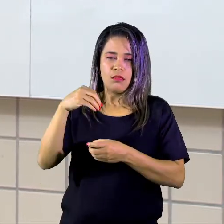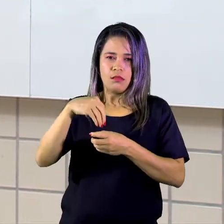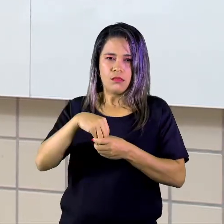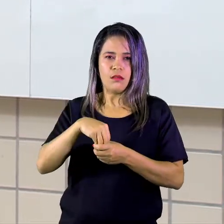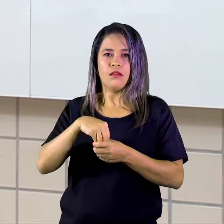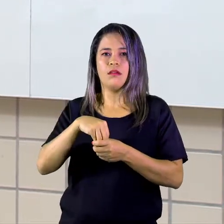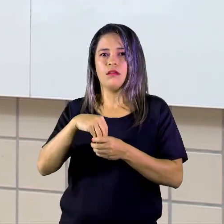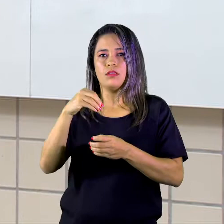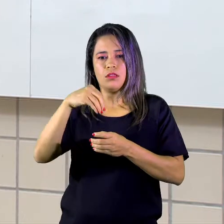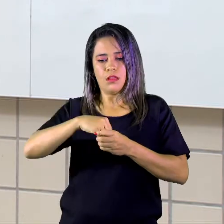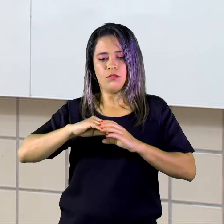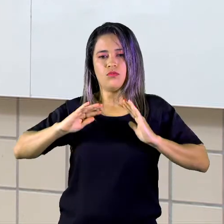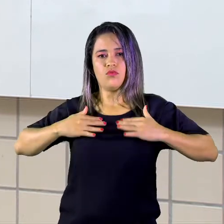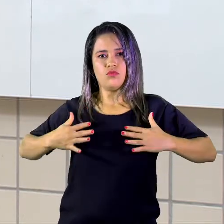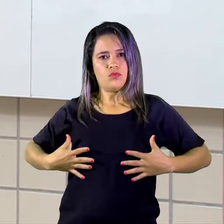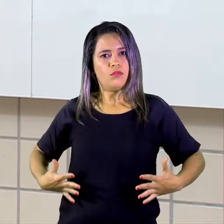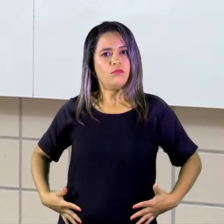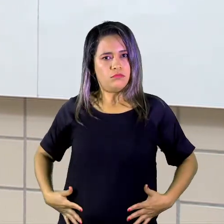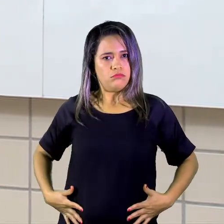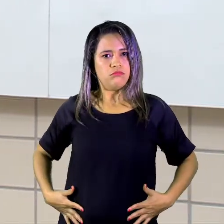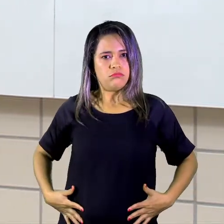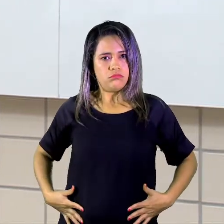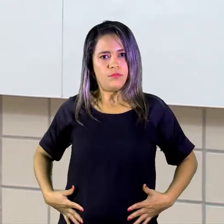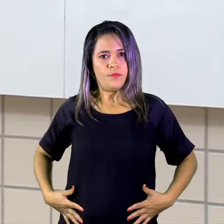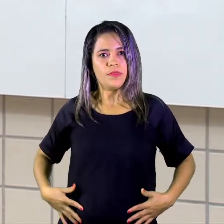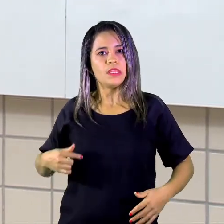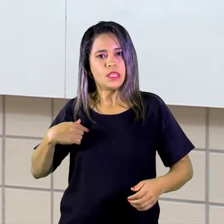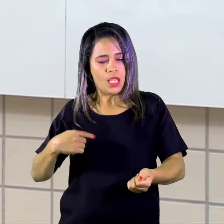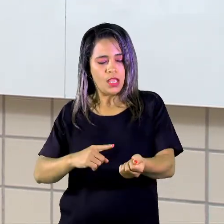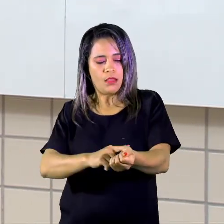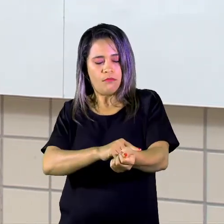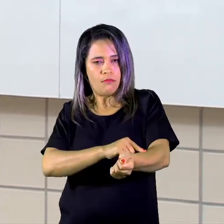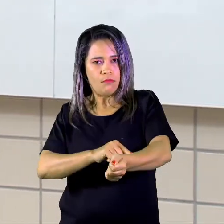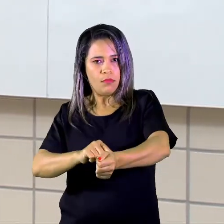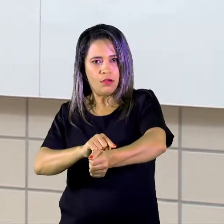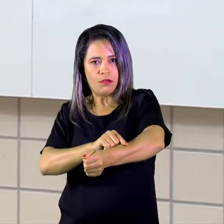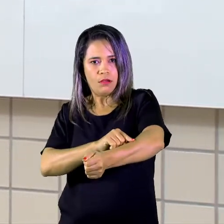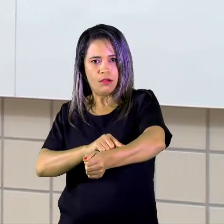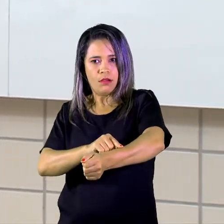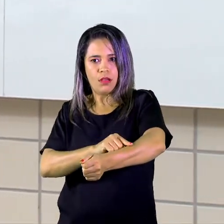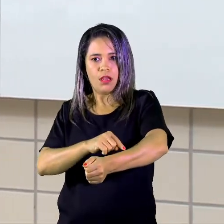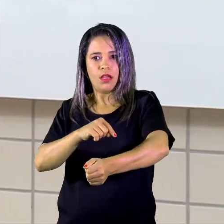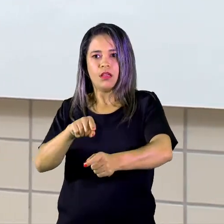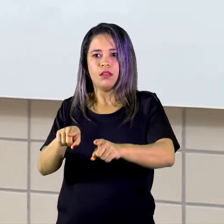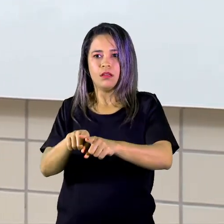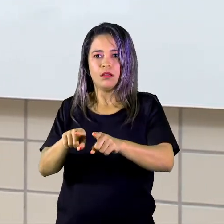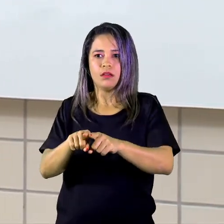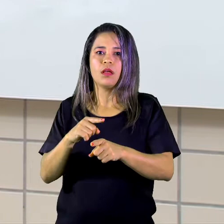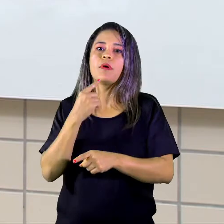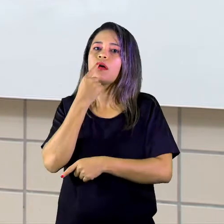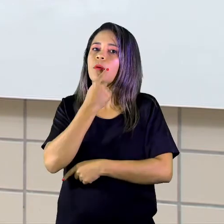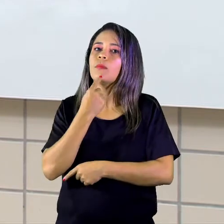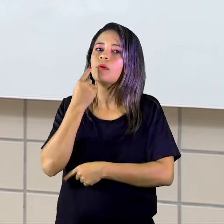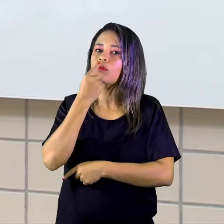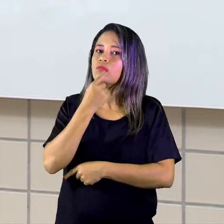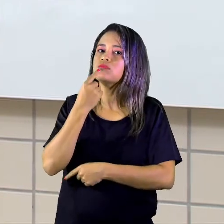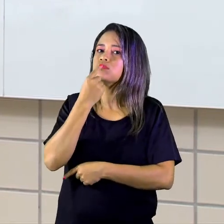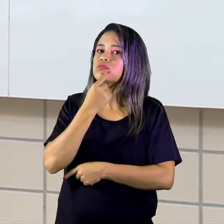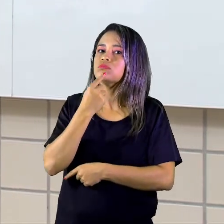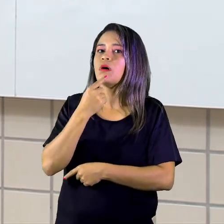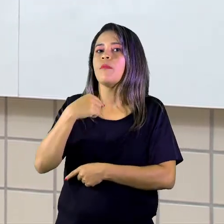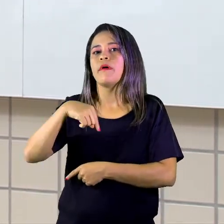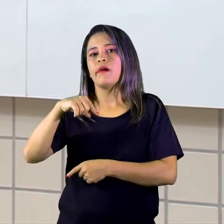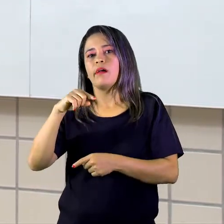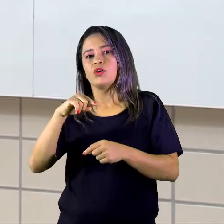faz parte do nosso corpo, estando presente na pele e mucosas como a da boca, do sistema